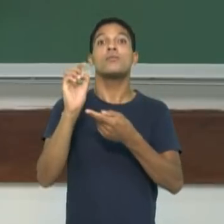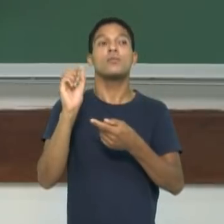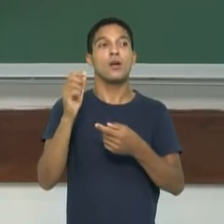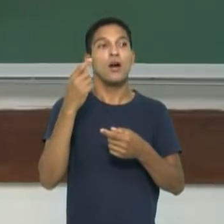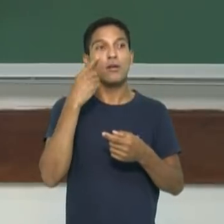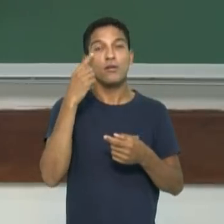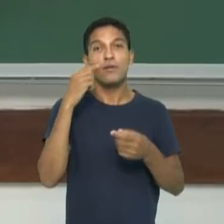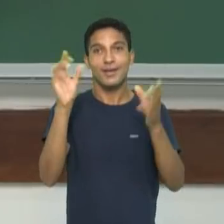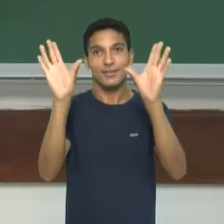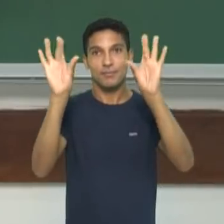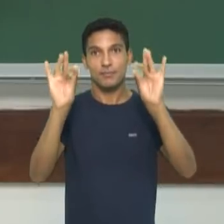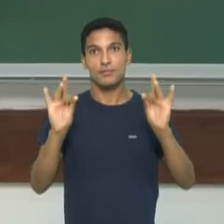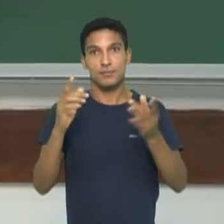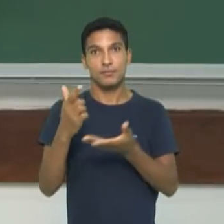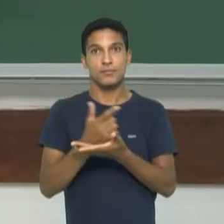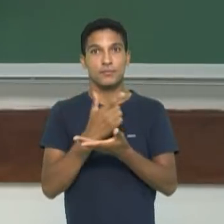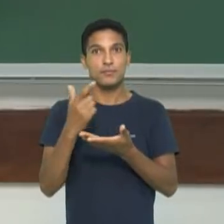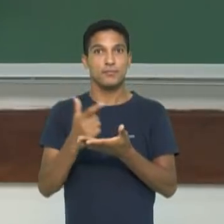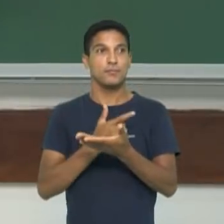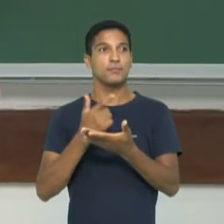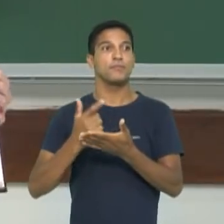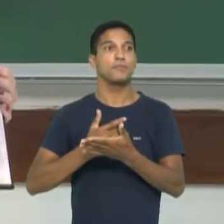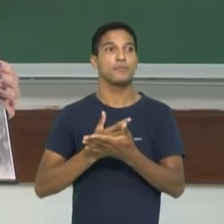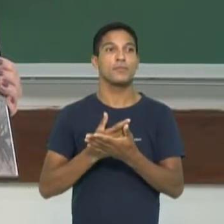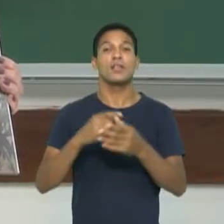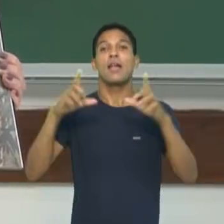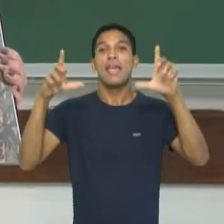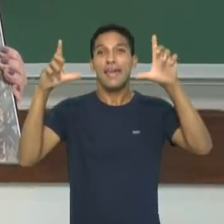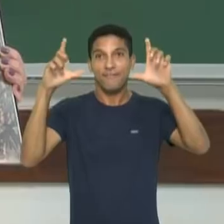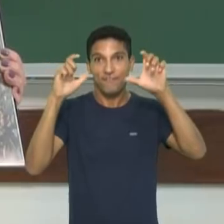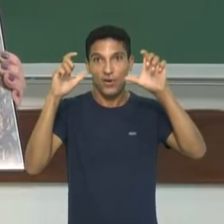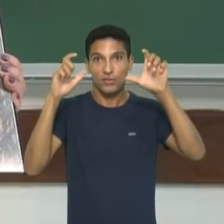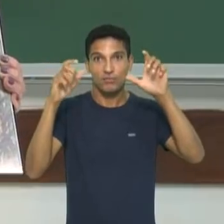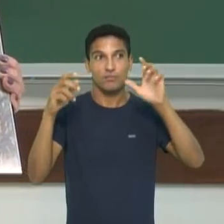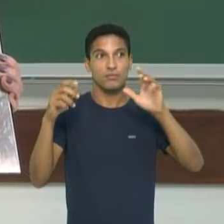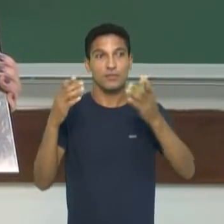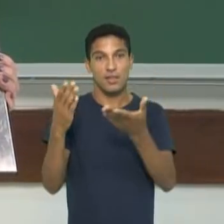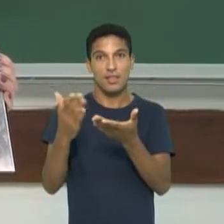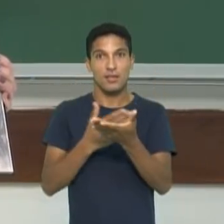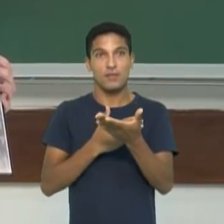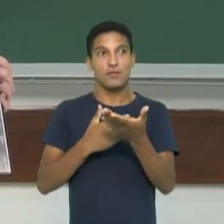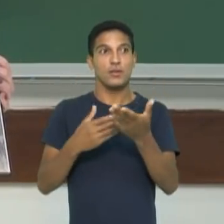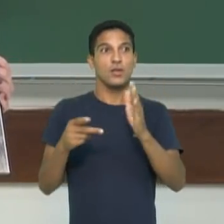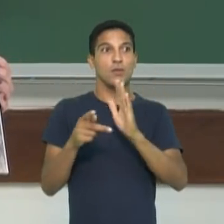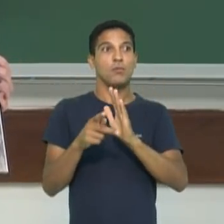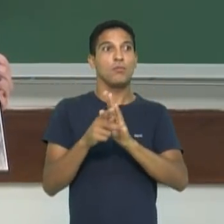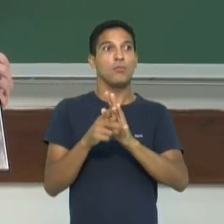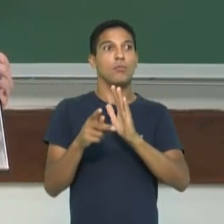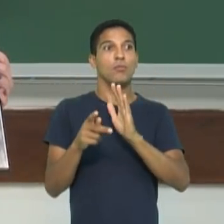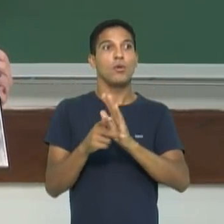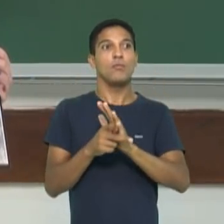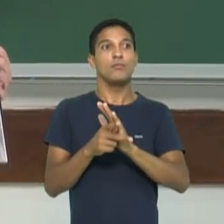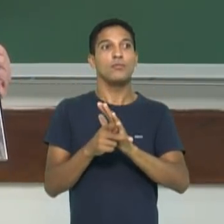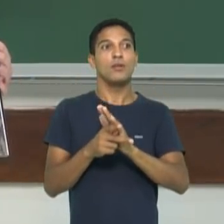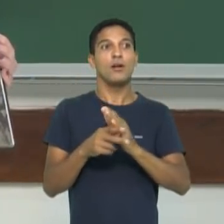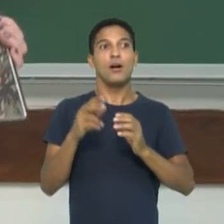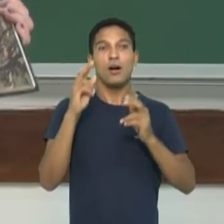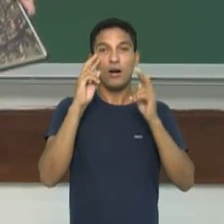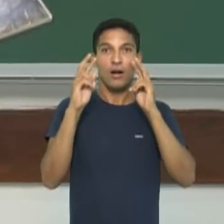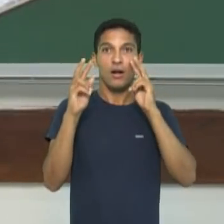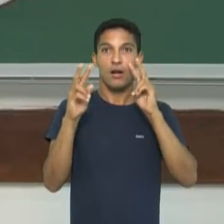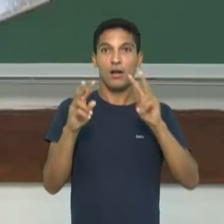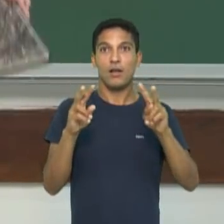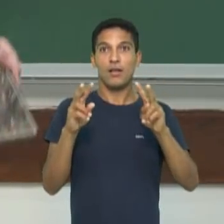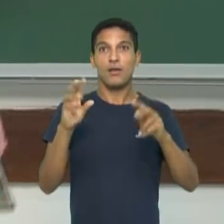para vocês. Olhe lá, a professora trouxe a foto, claro, do nosso amigo Debré. Só para vocês terem